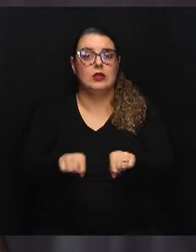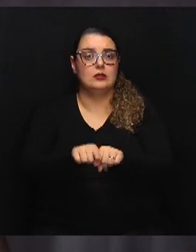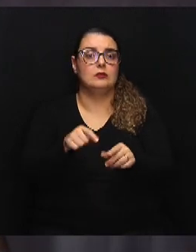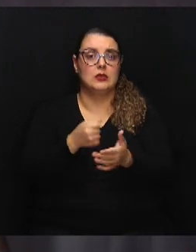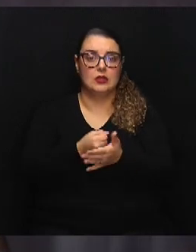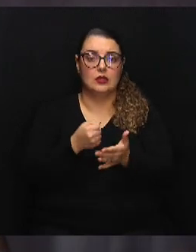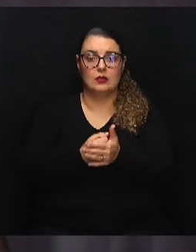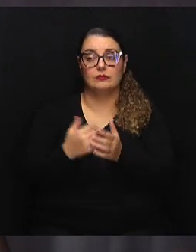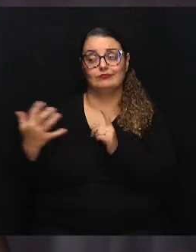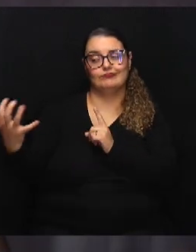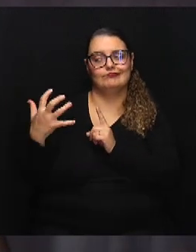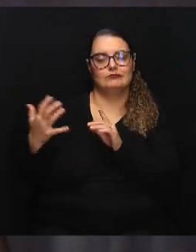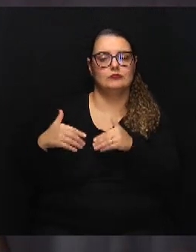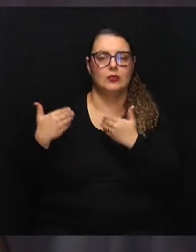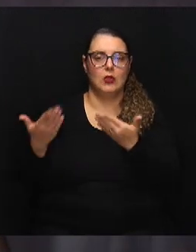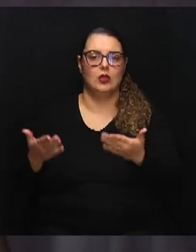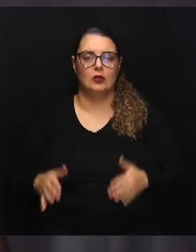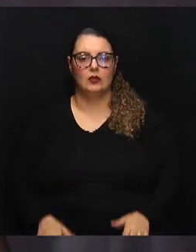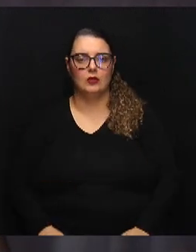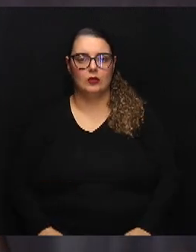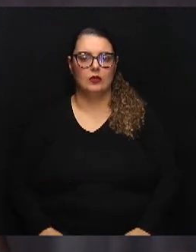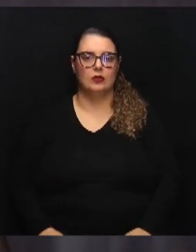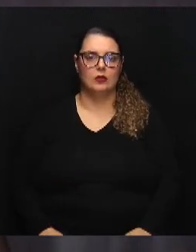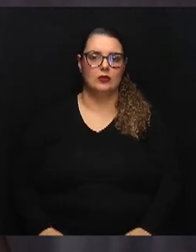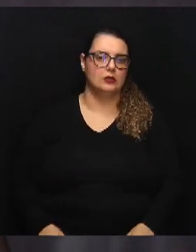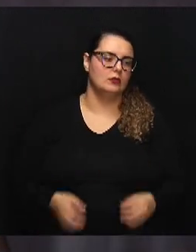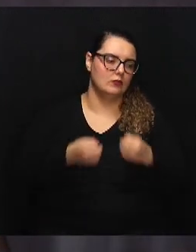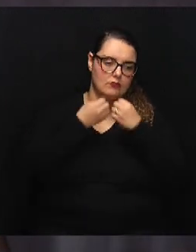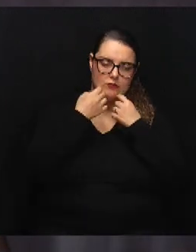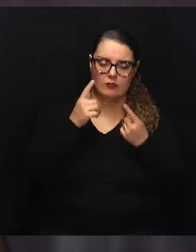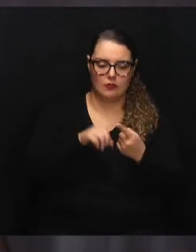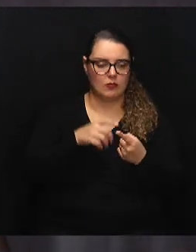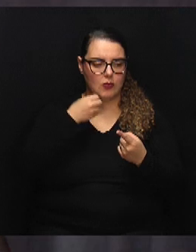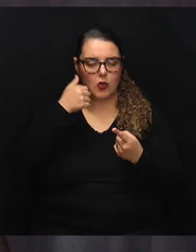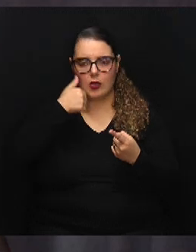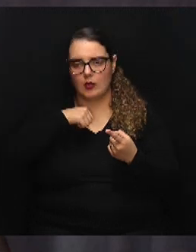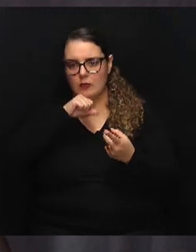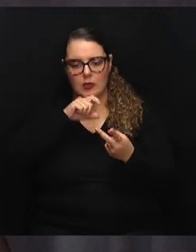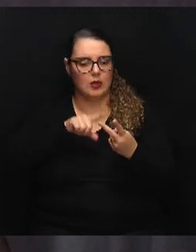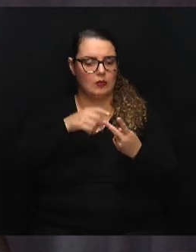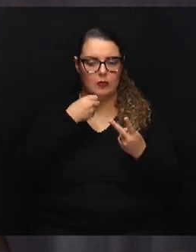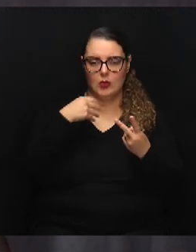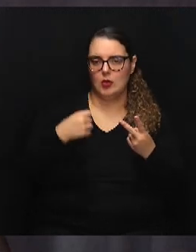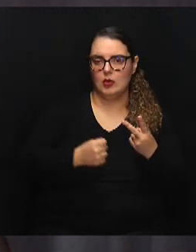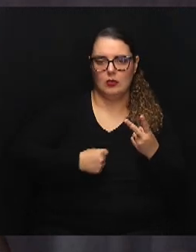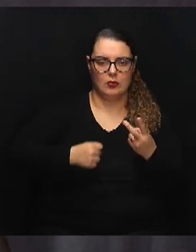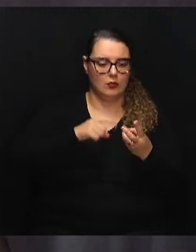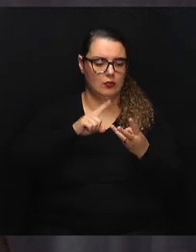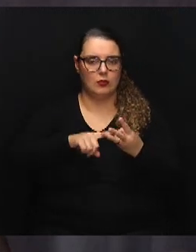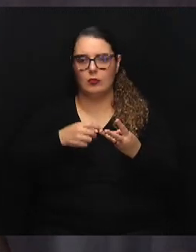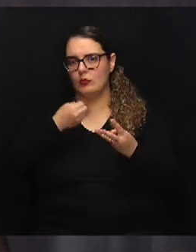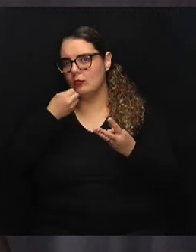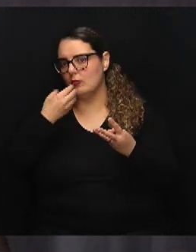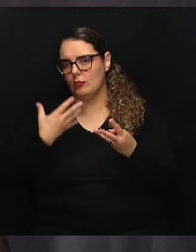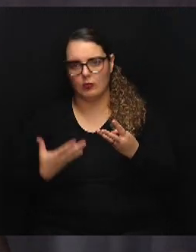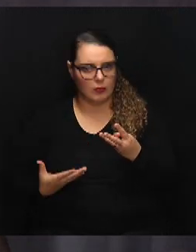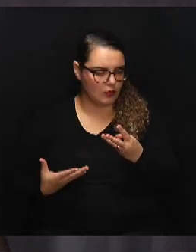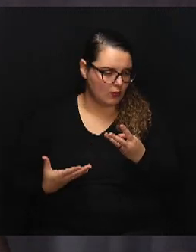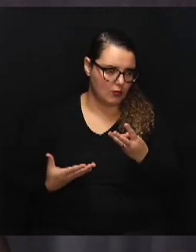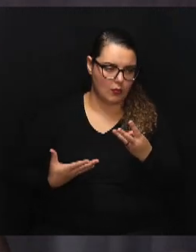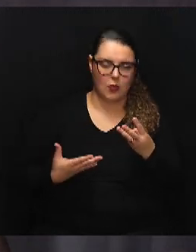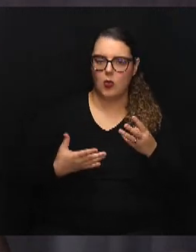muito grande, né? Assim, nós temos que ser boa em tudo, tem que ser boa mãe, boa cozinheira, boa amante, boa